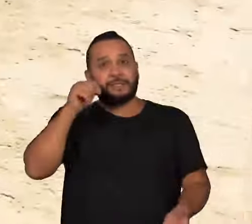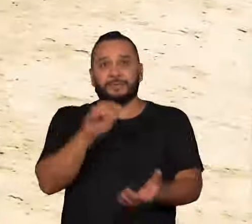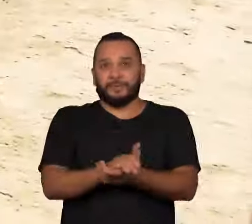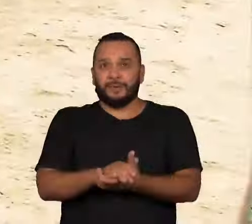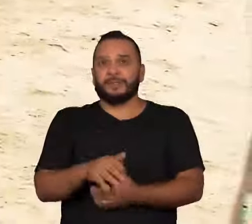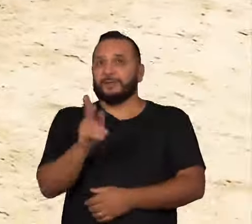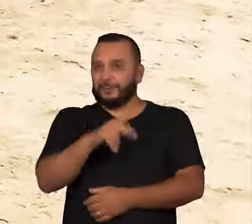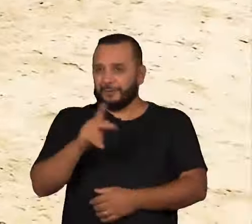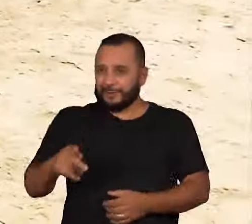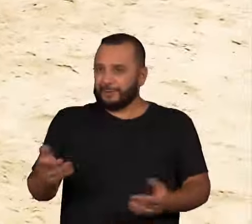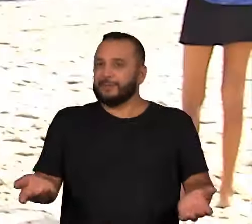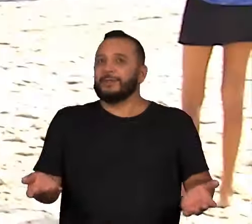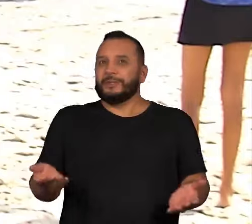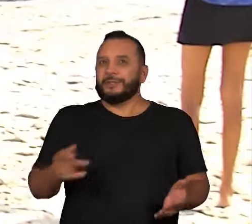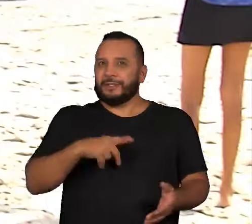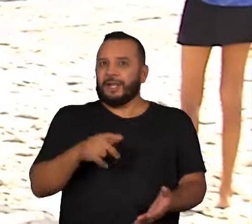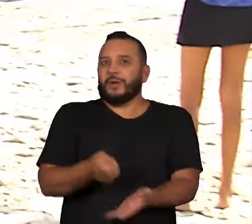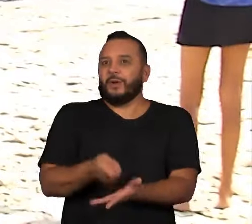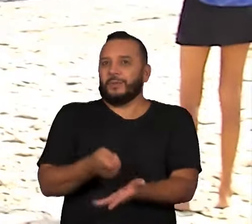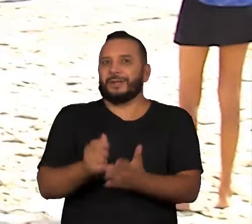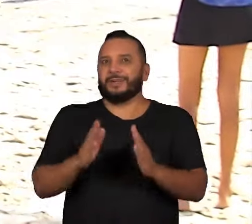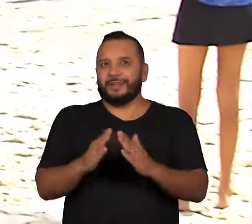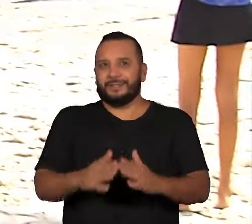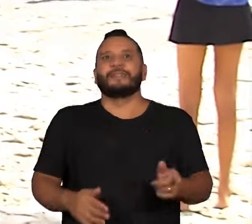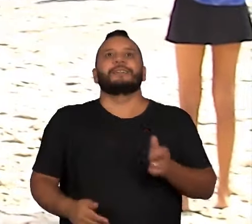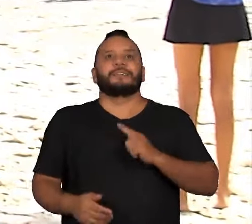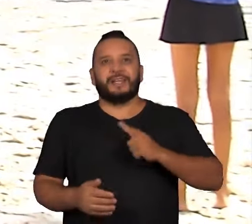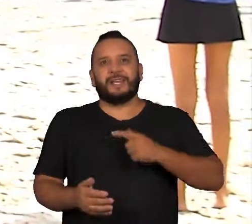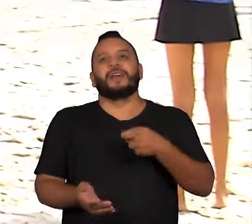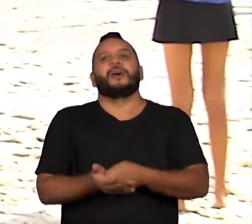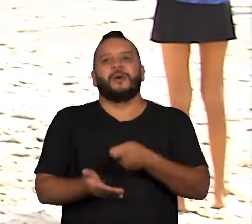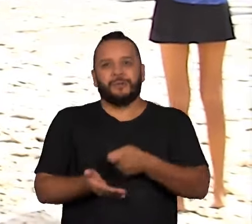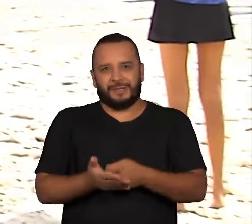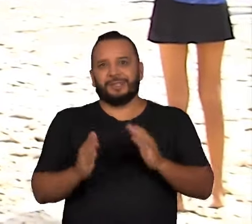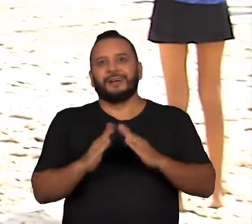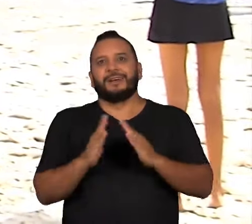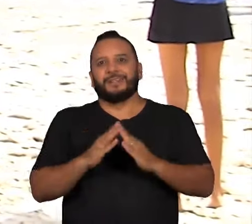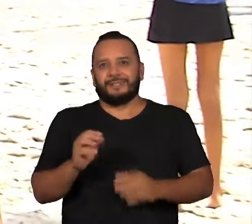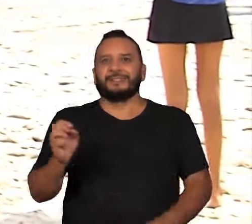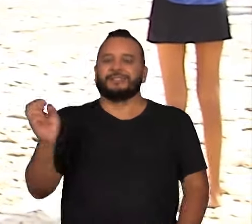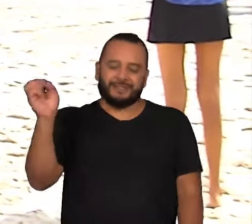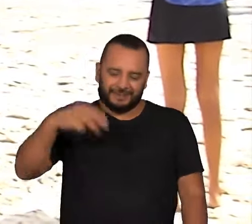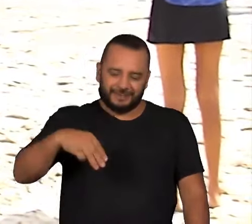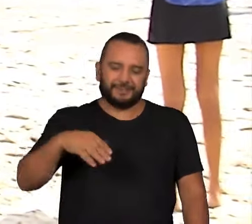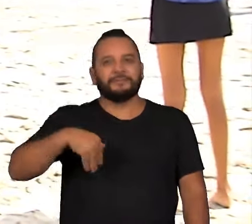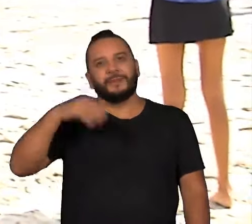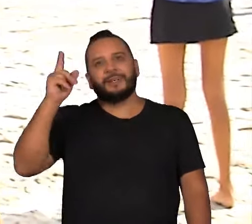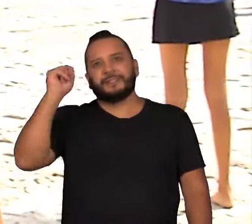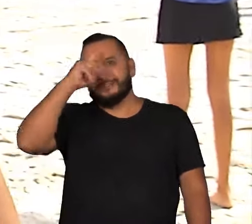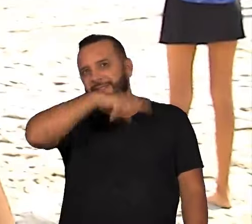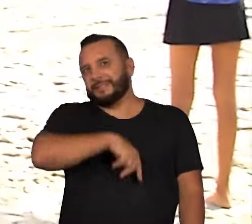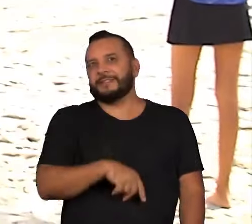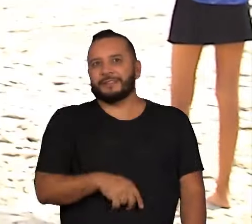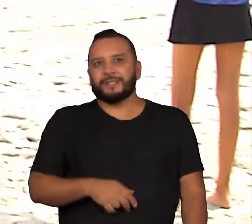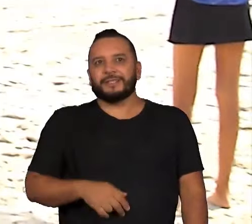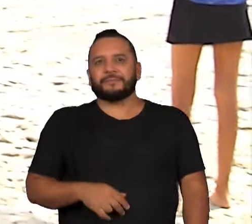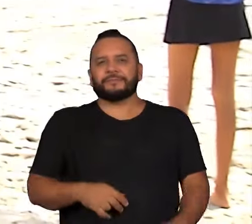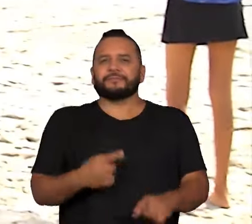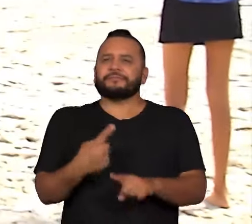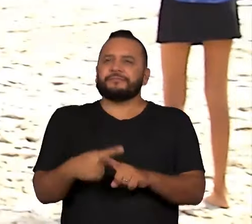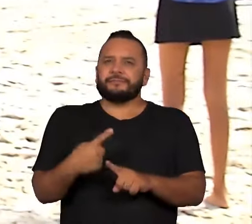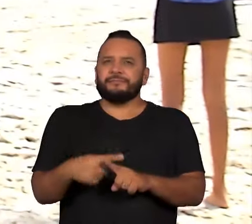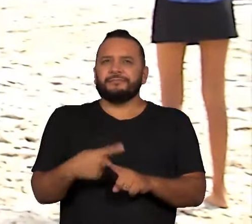dessa liberdade? Tem uma cobrança em casa? Tem, muita. E essa é a parte mais difícil, né? Porque